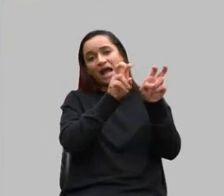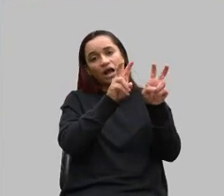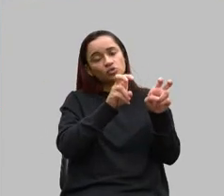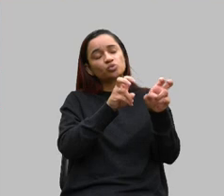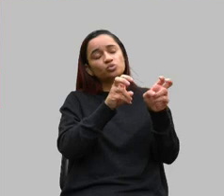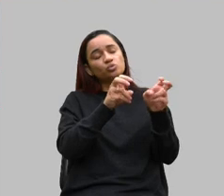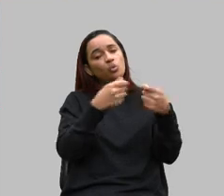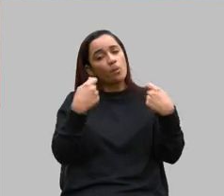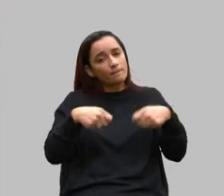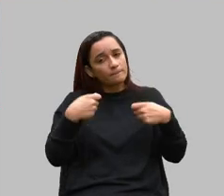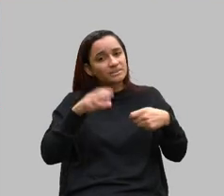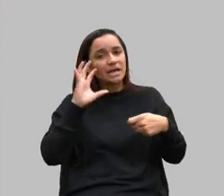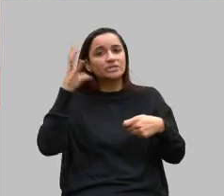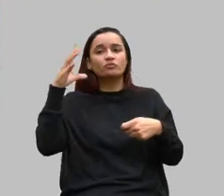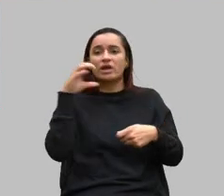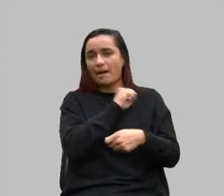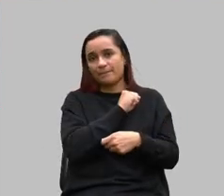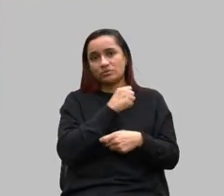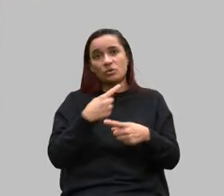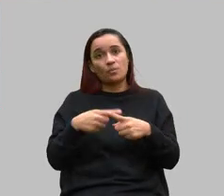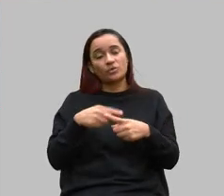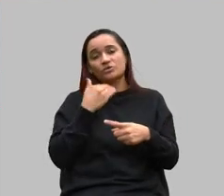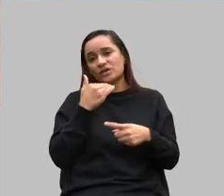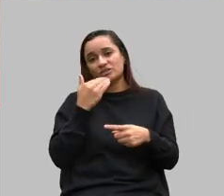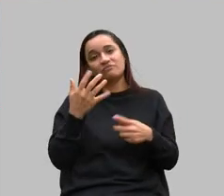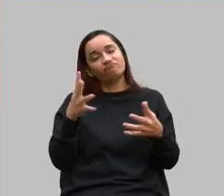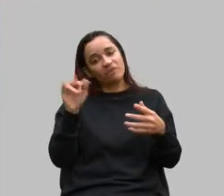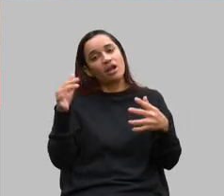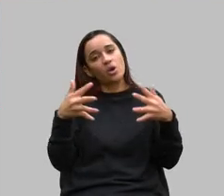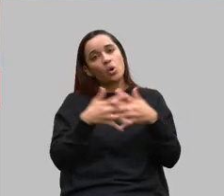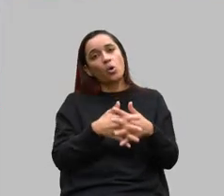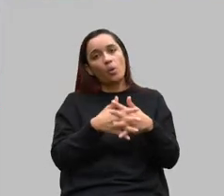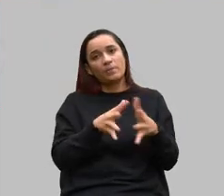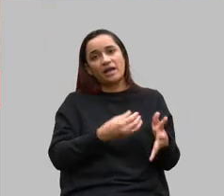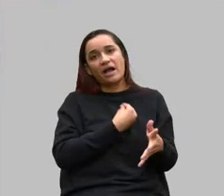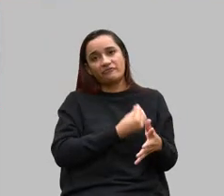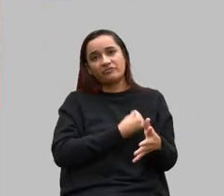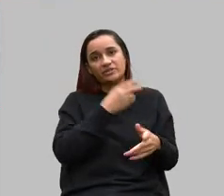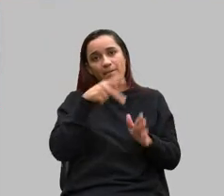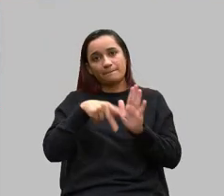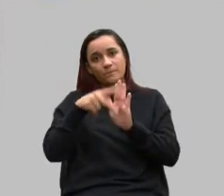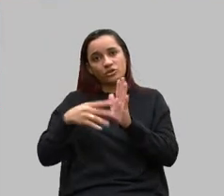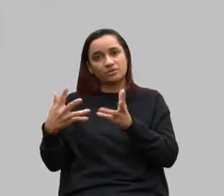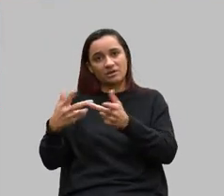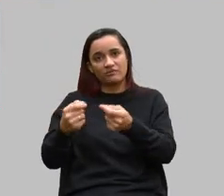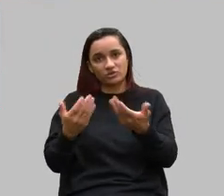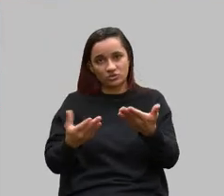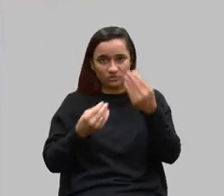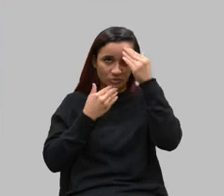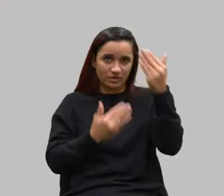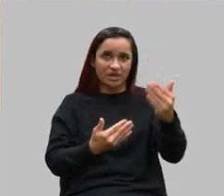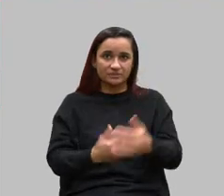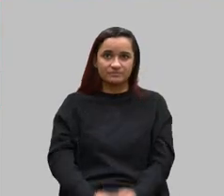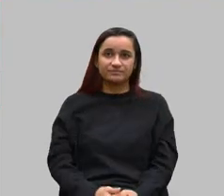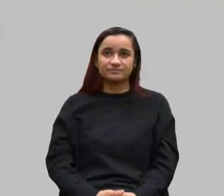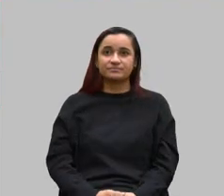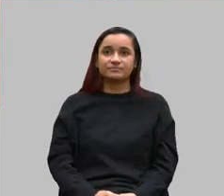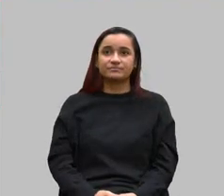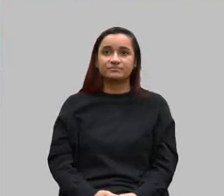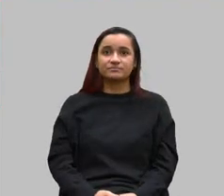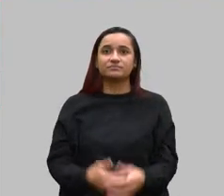muita rapidez porque senão vai complicar a vida né desse projeto maravilhoso tá muito obrigado